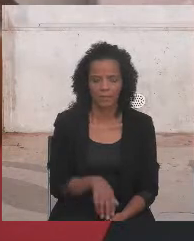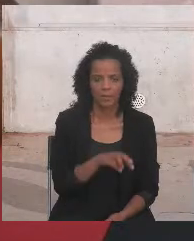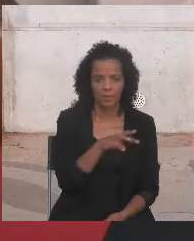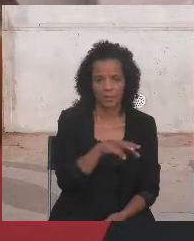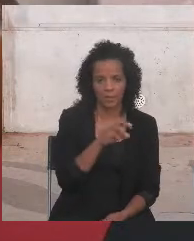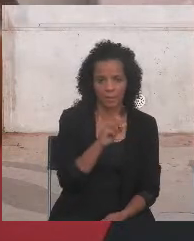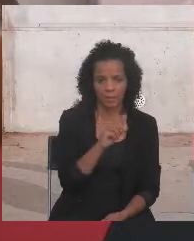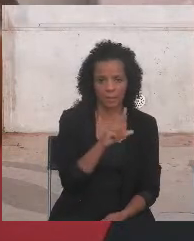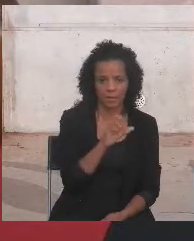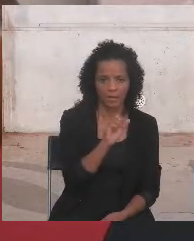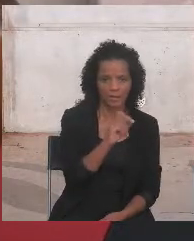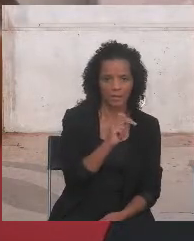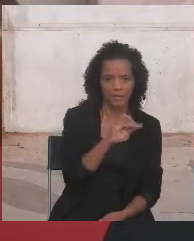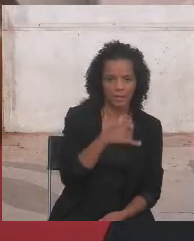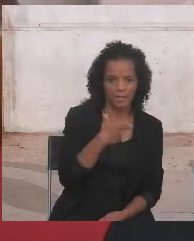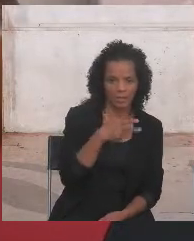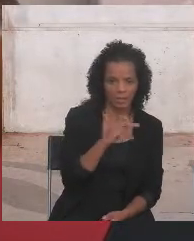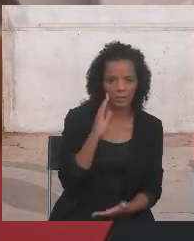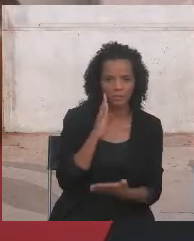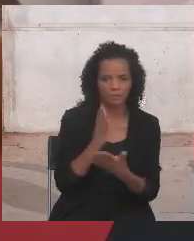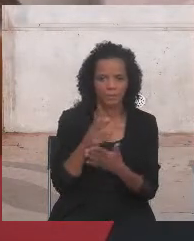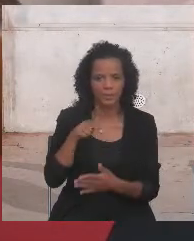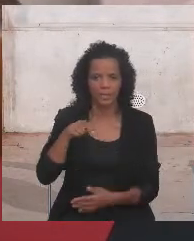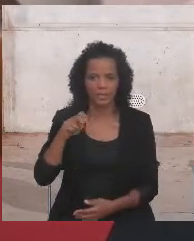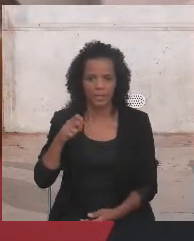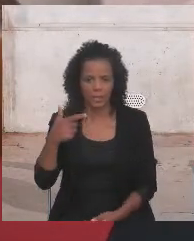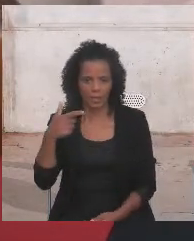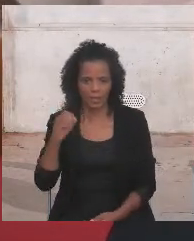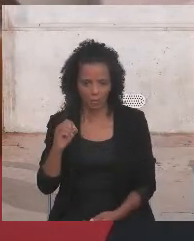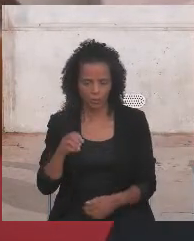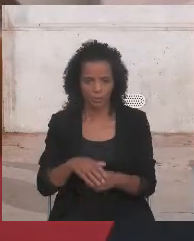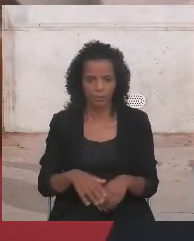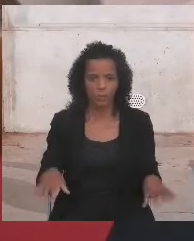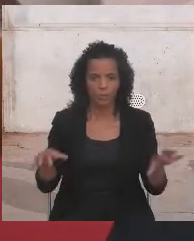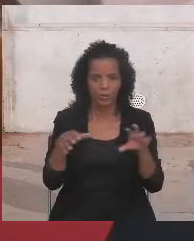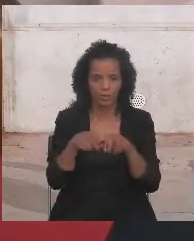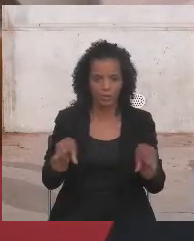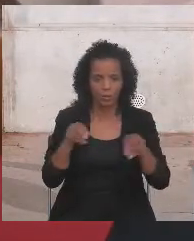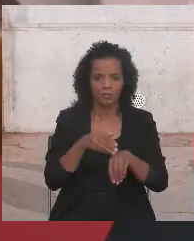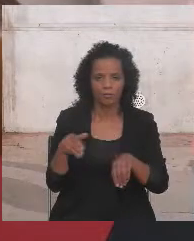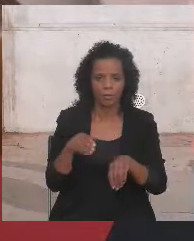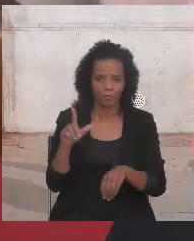Margarida Maria da Silva Gonçalves Neto, Coligação Novos Tempos, Lisboa.